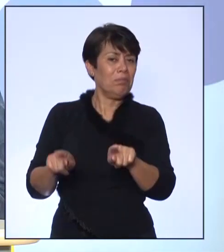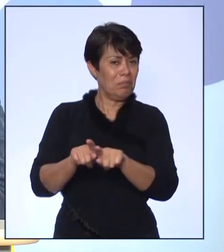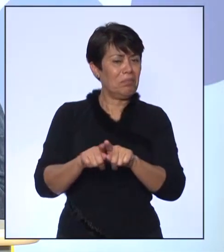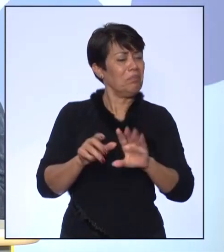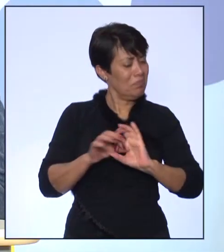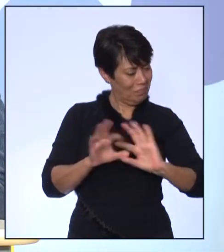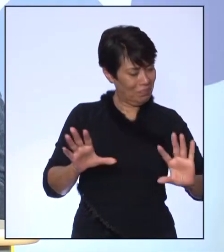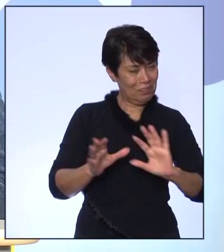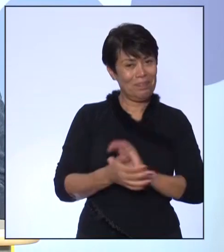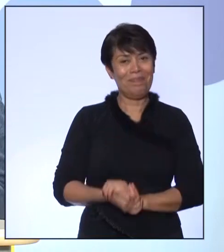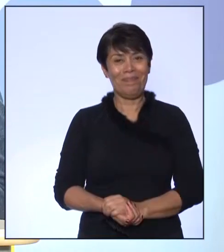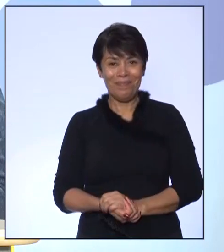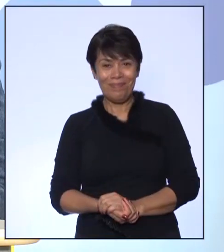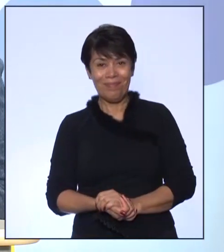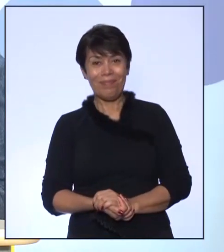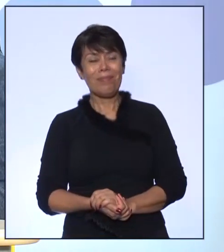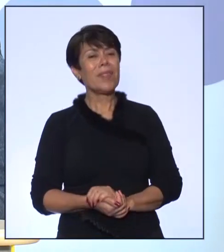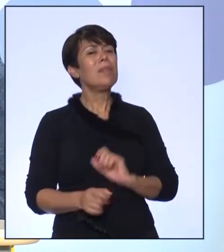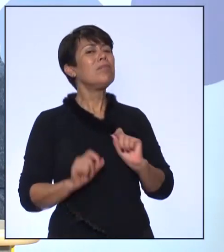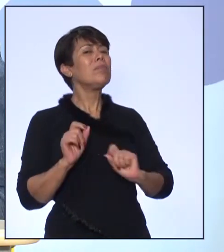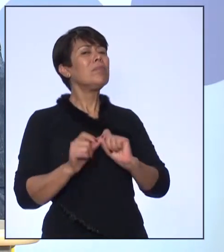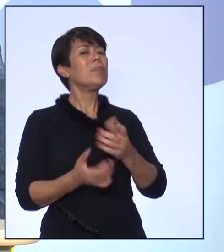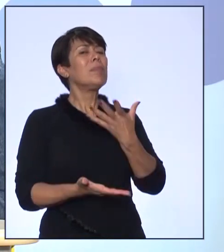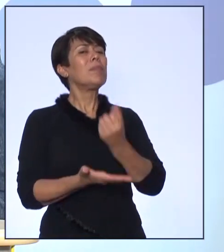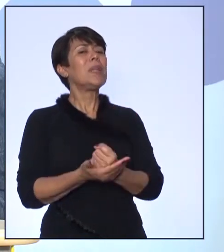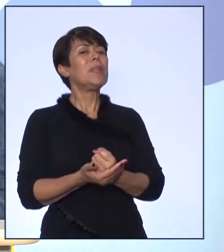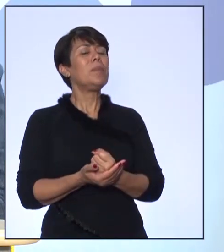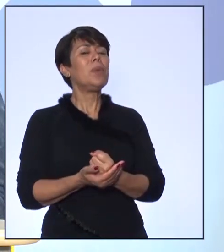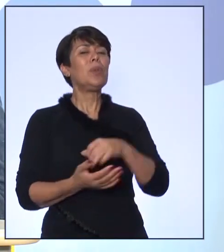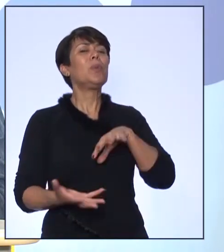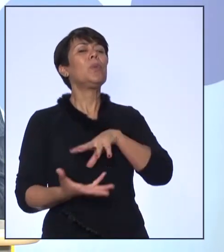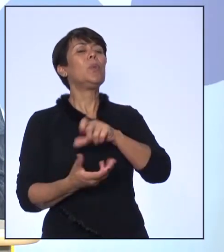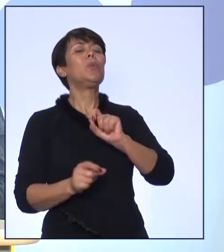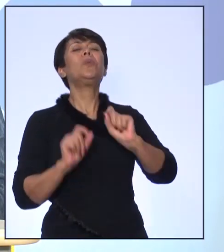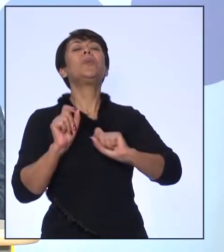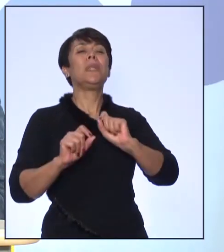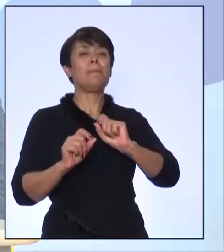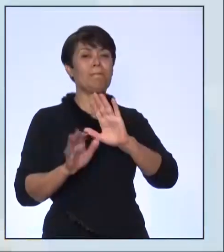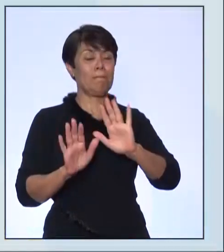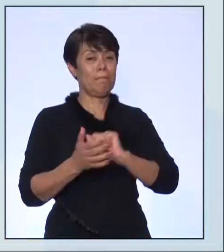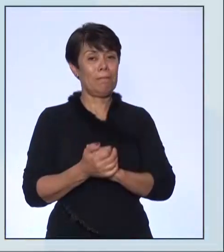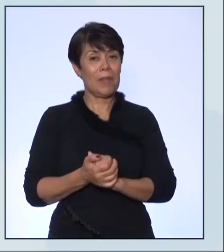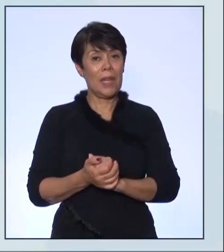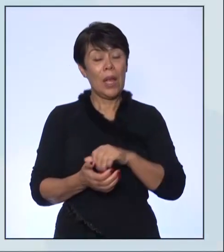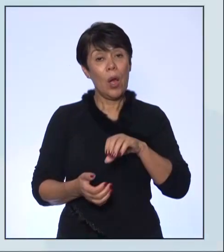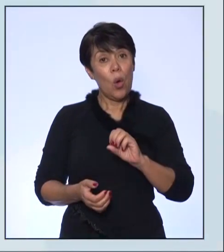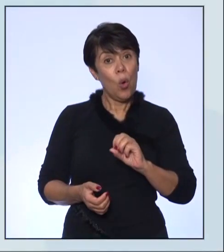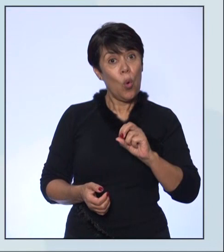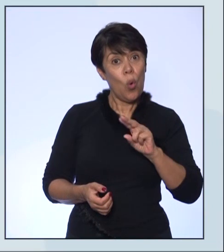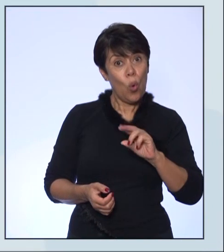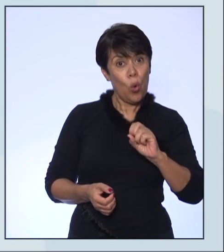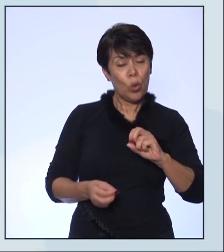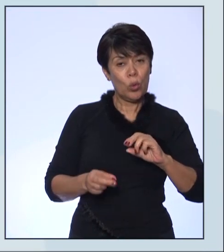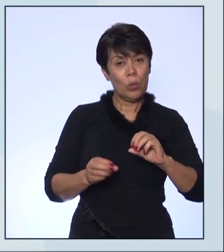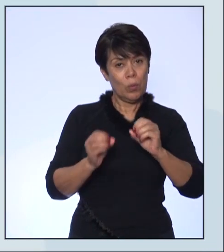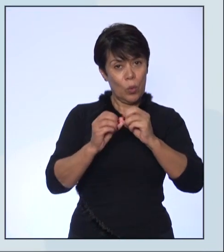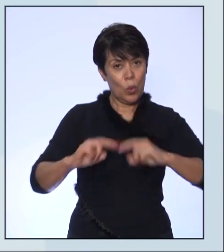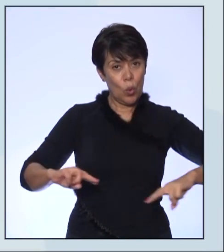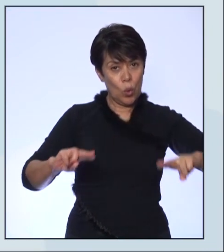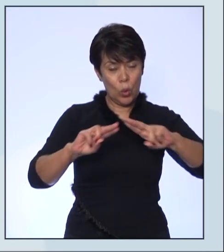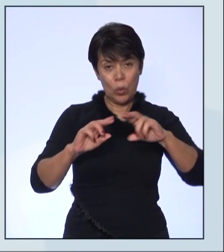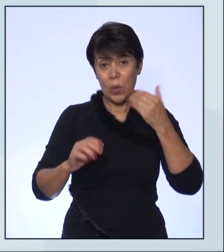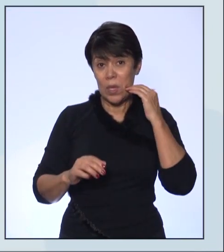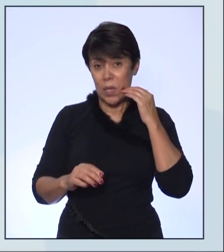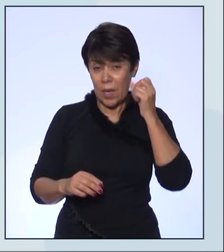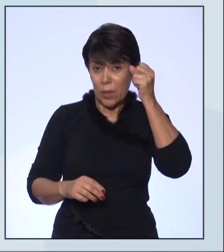certo? O que são aí os patrimônios culturais mundiais, tá? A Organização das Nações Unidas para a Ciência e a